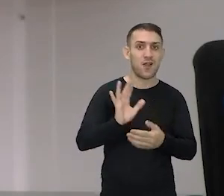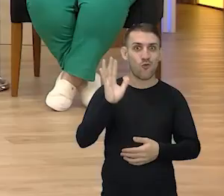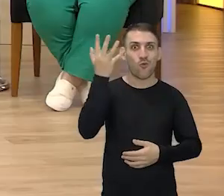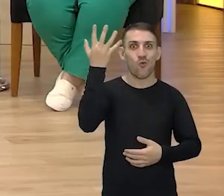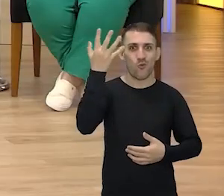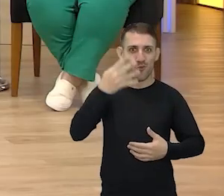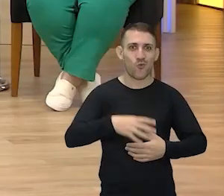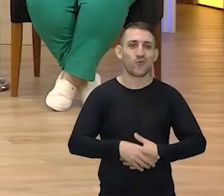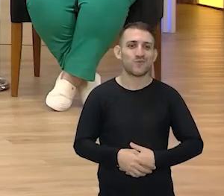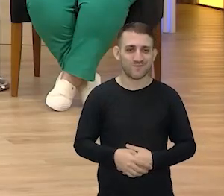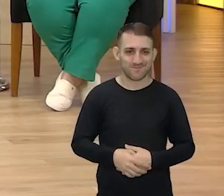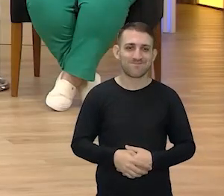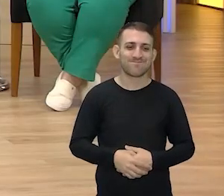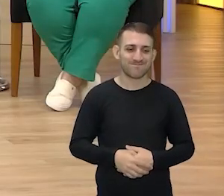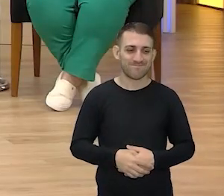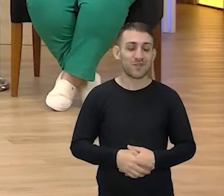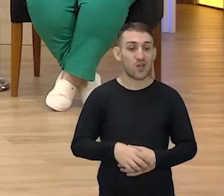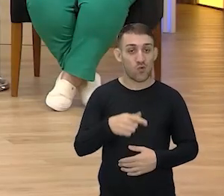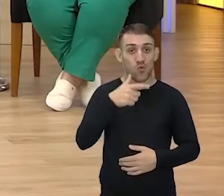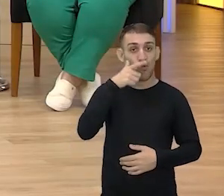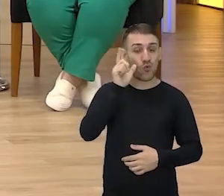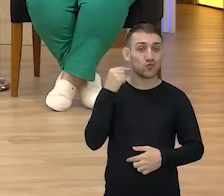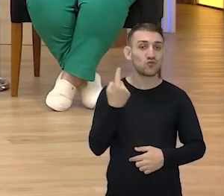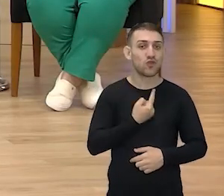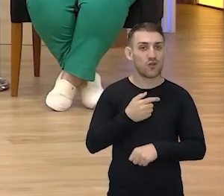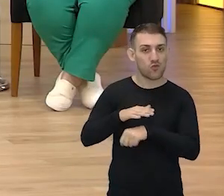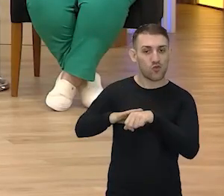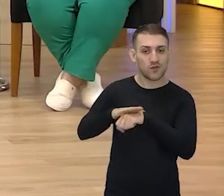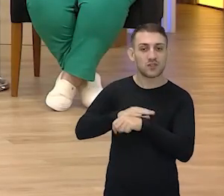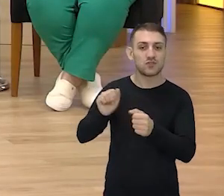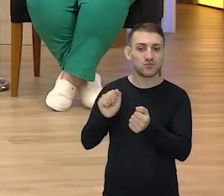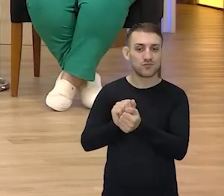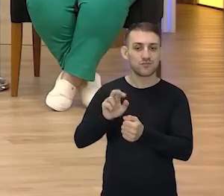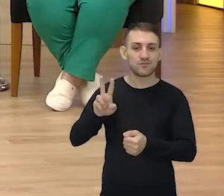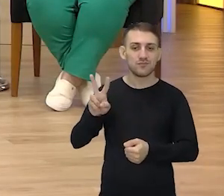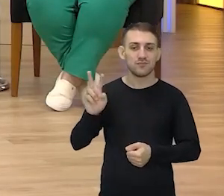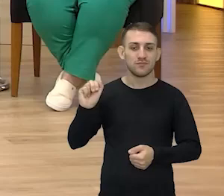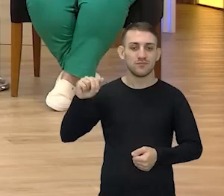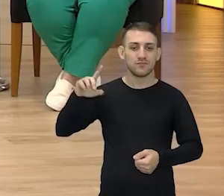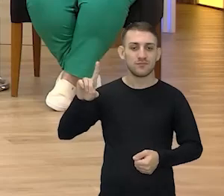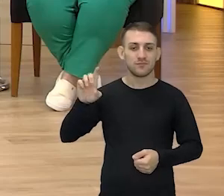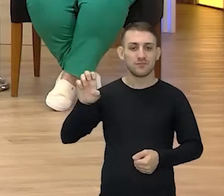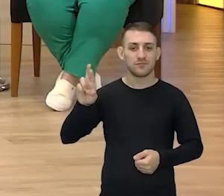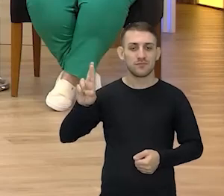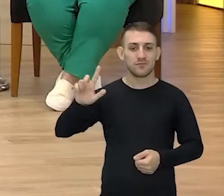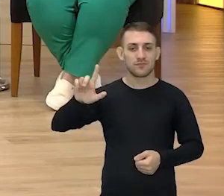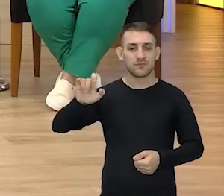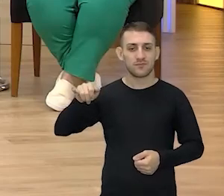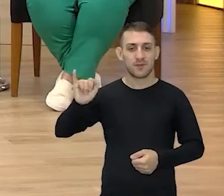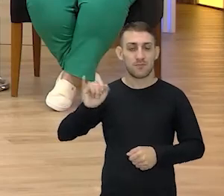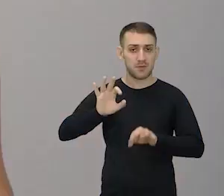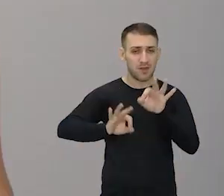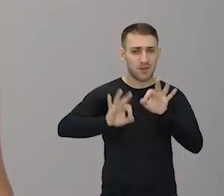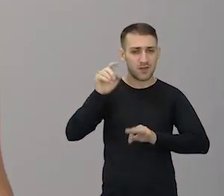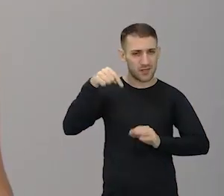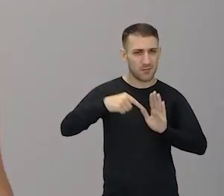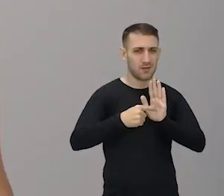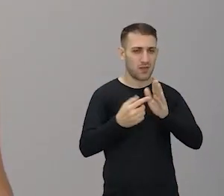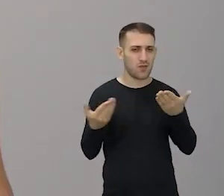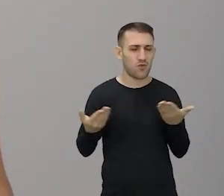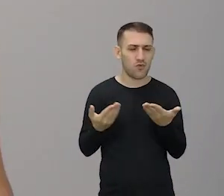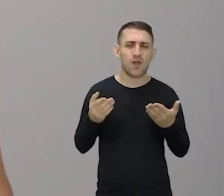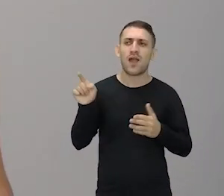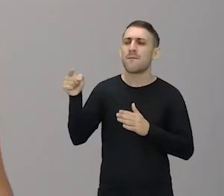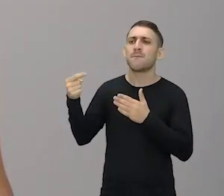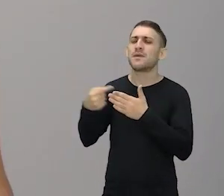Maria Eunice? Realmente, ontem nós estávamos conversando com o Vanderlei, né, preparando a apresentação, e ele